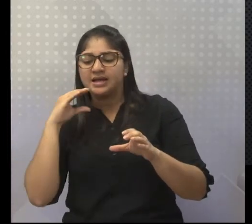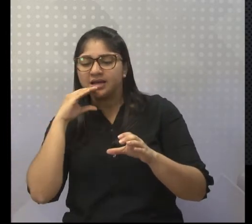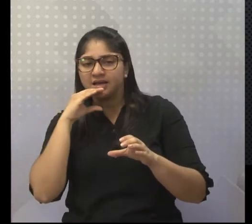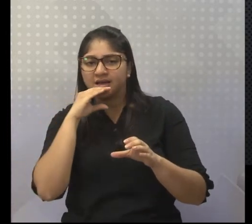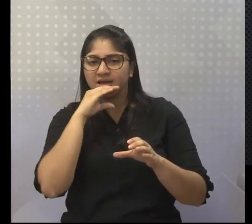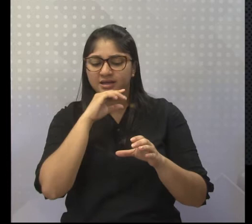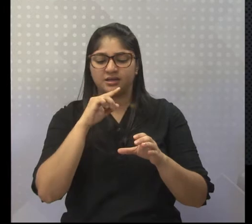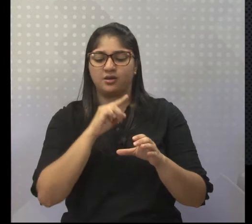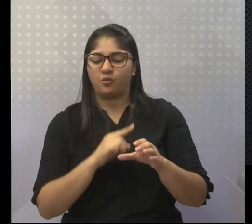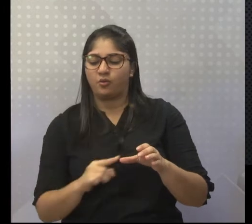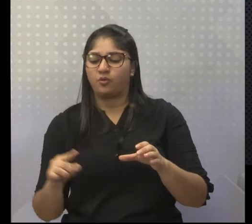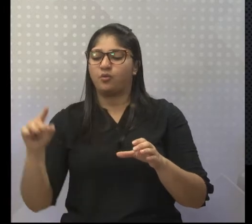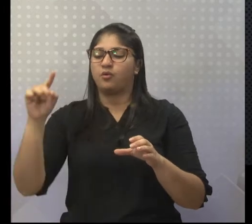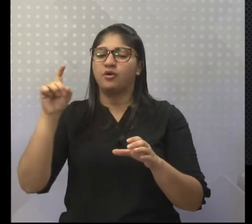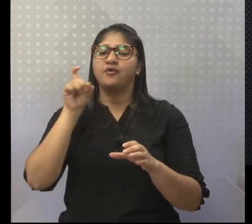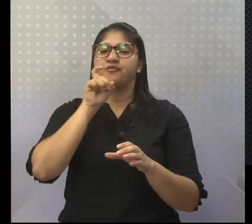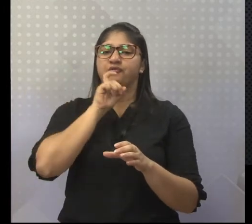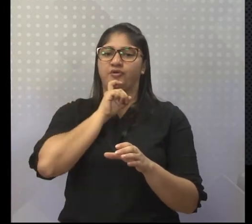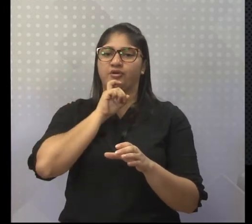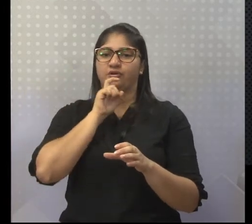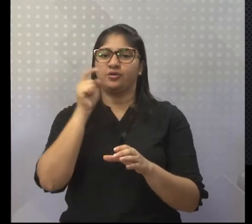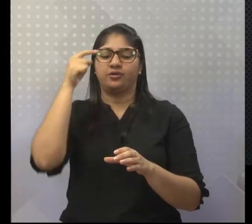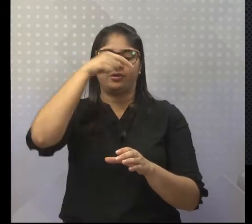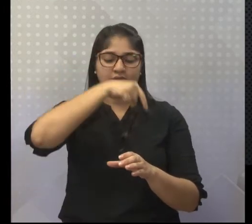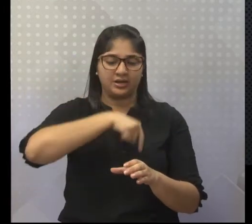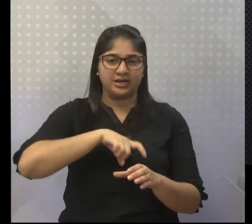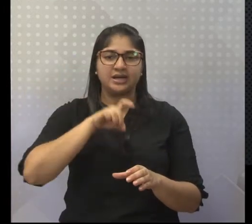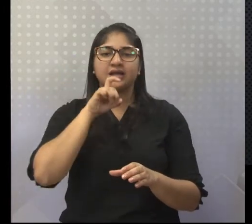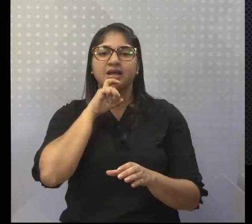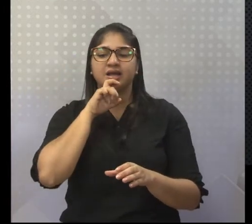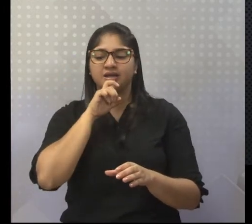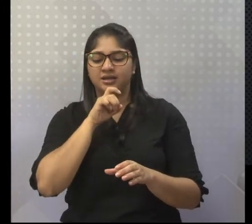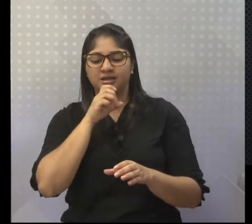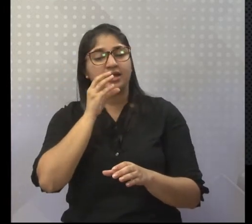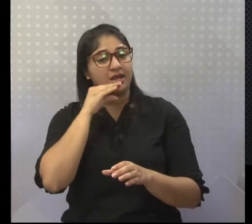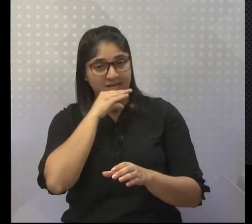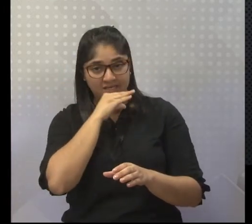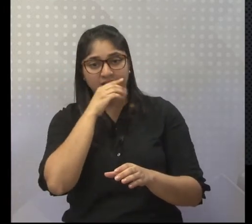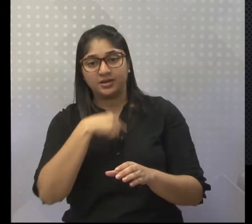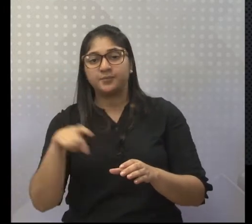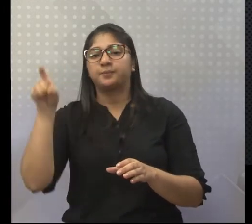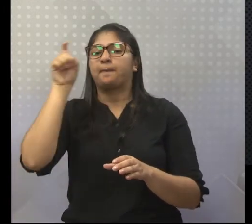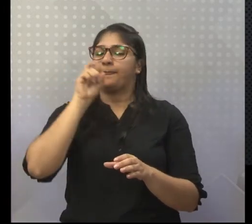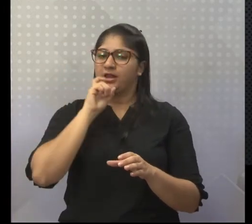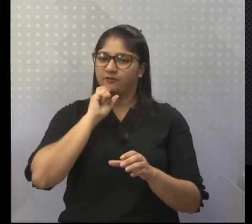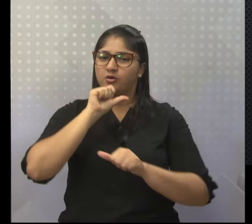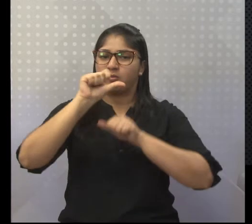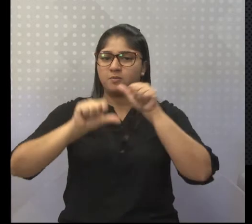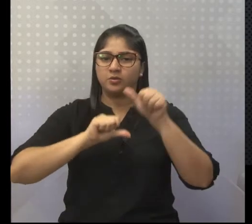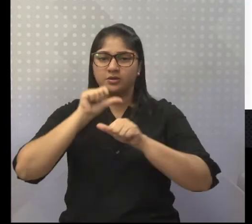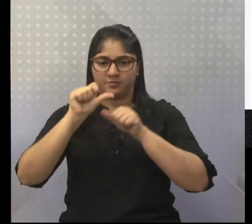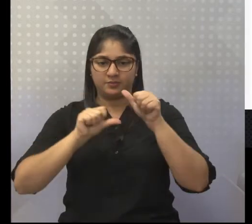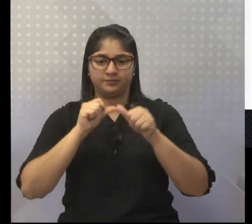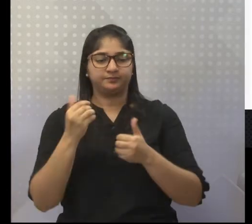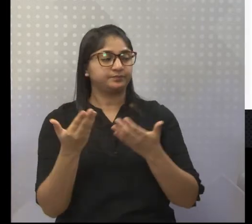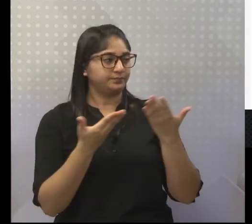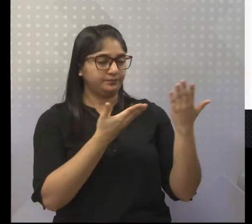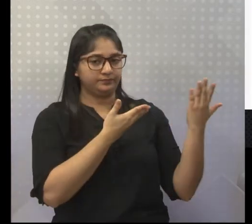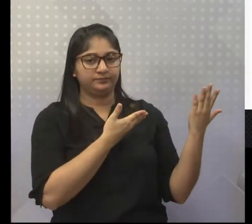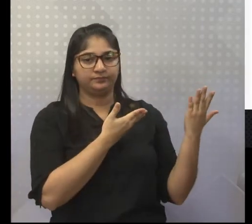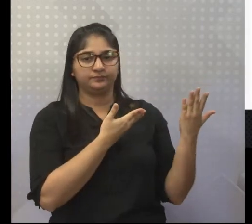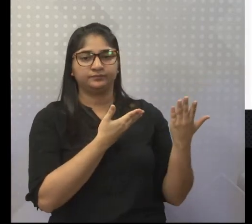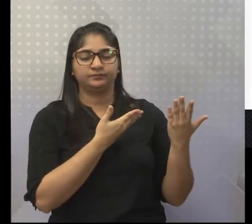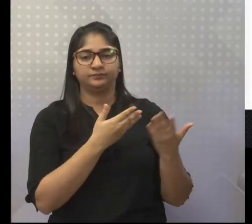eles são aquecidas e sobem e quando ele fez frio eles descem e fica nesse movimento se eu mostrar pronto